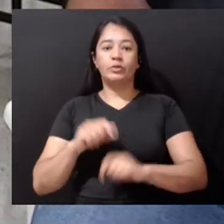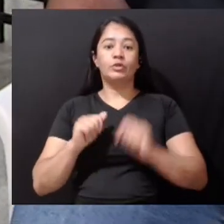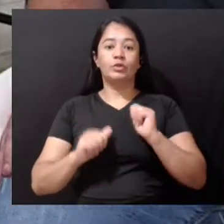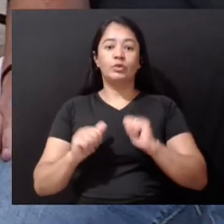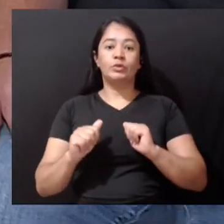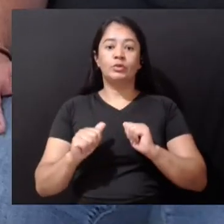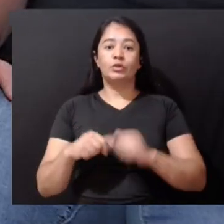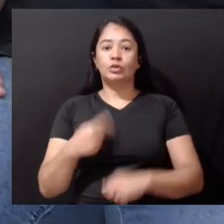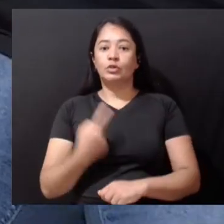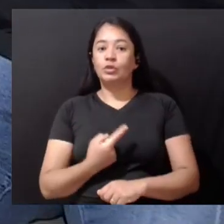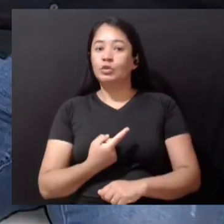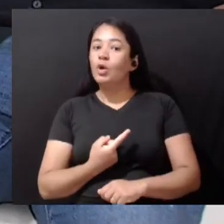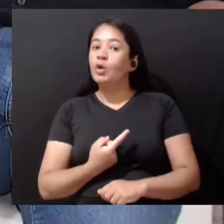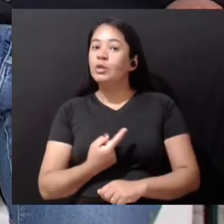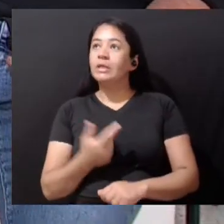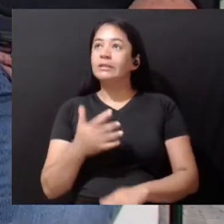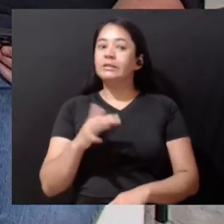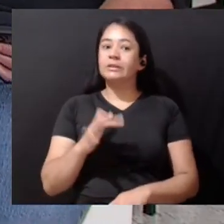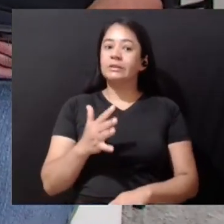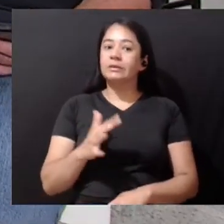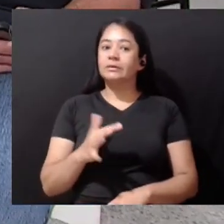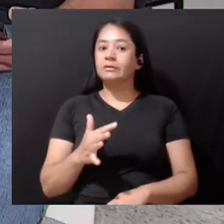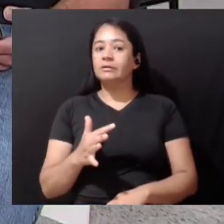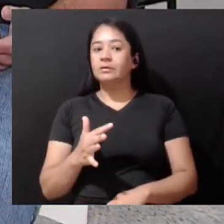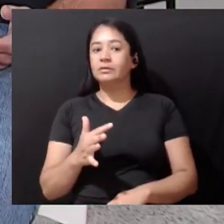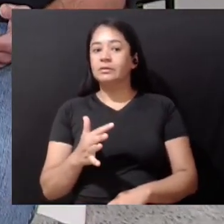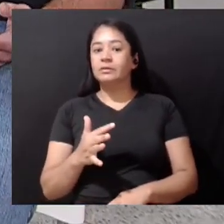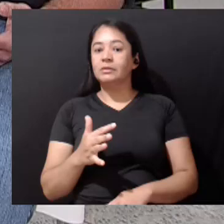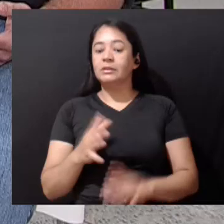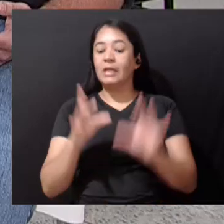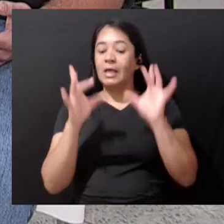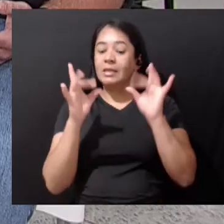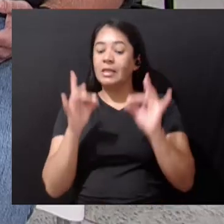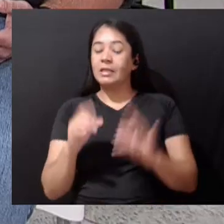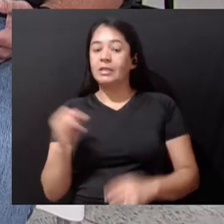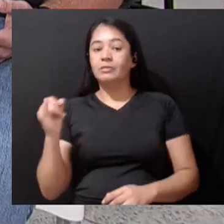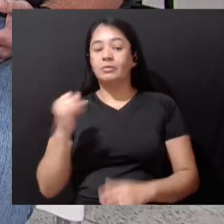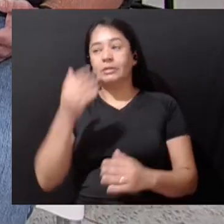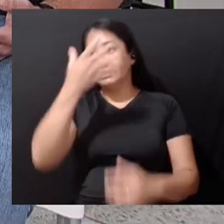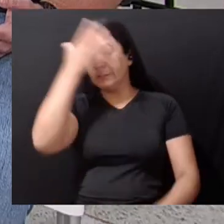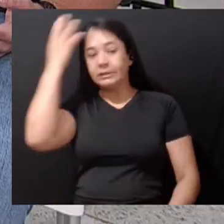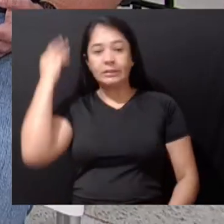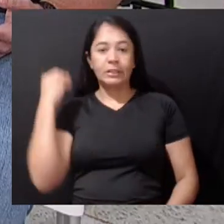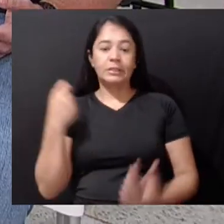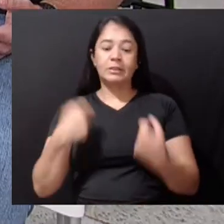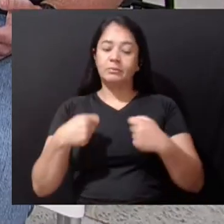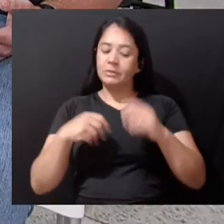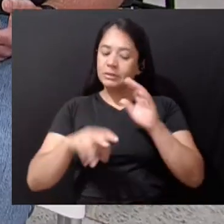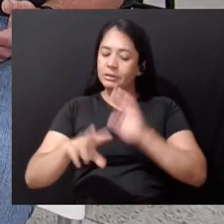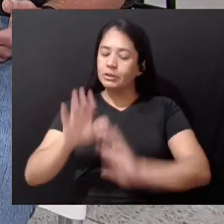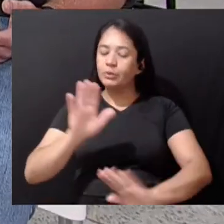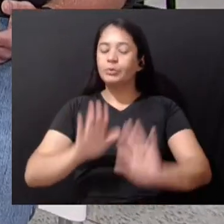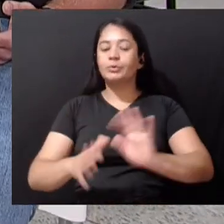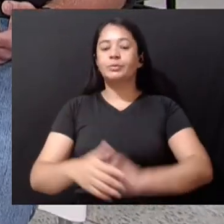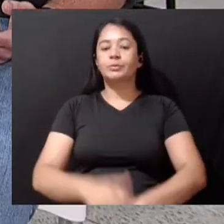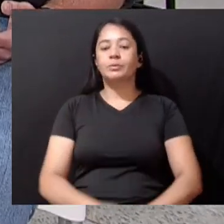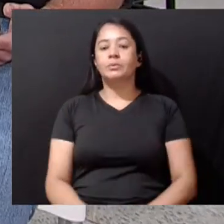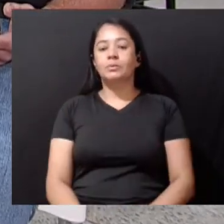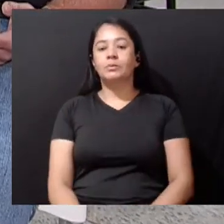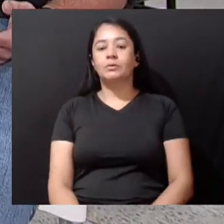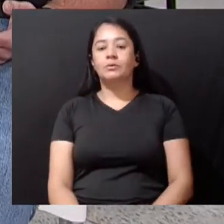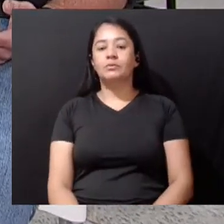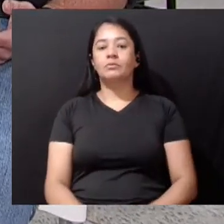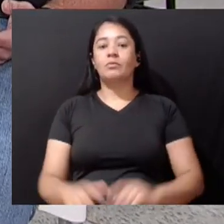acaba, às vezes, passando por cima de alguns detalhes importantes. Então, precisa cuidar desses detalhes. E nas vésperas das provas,